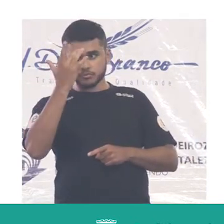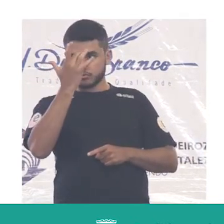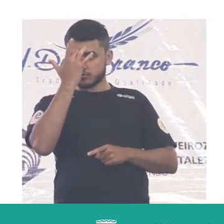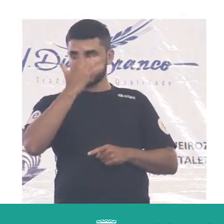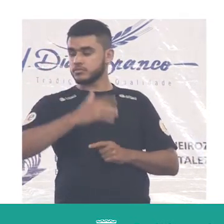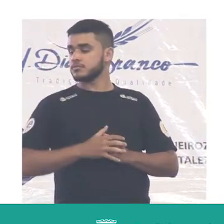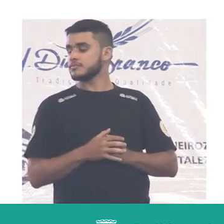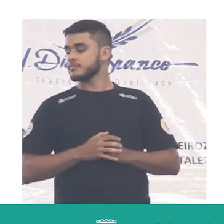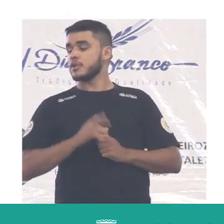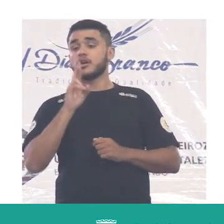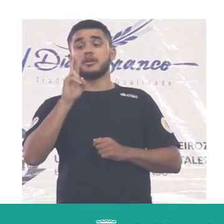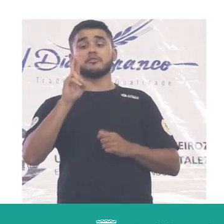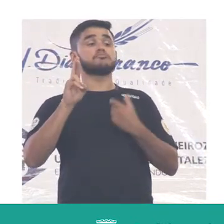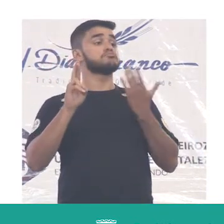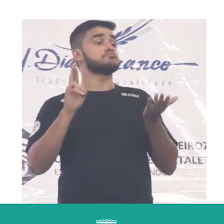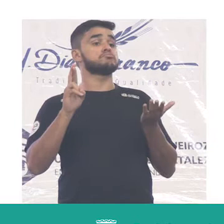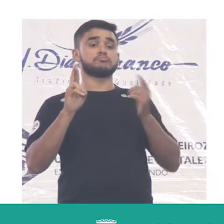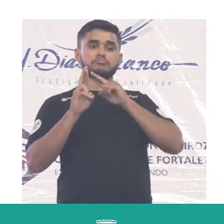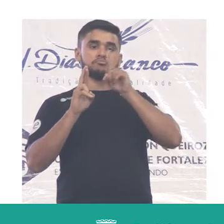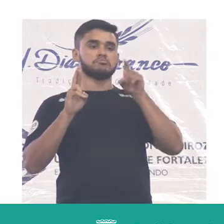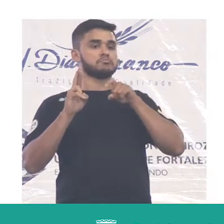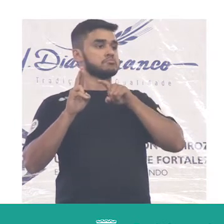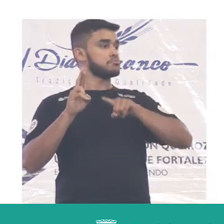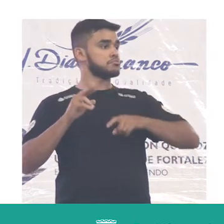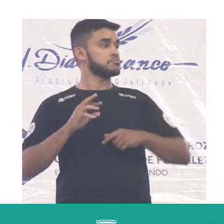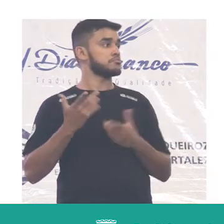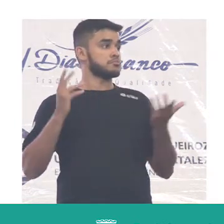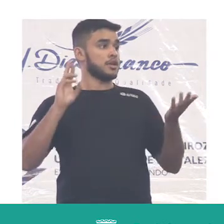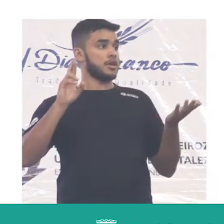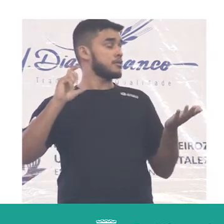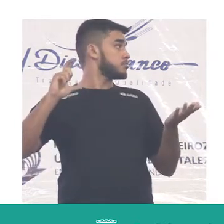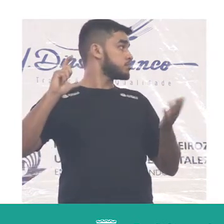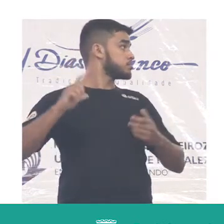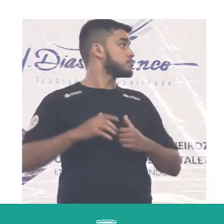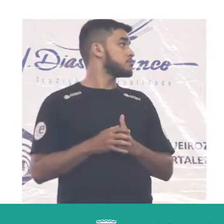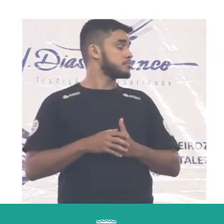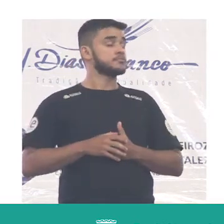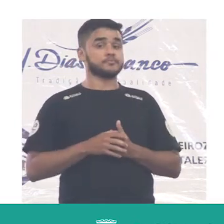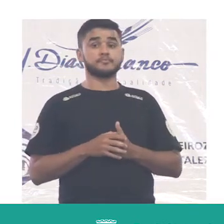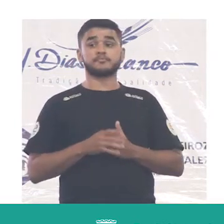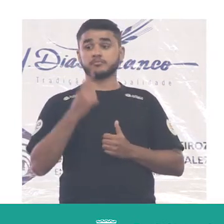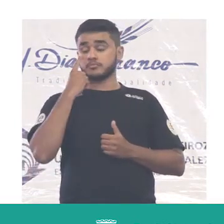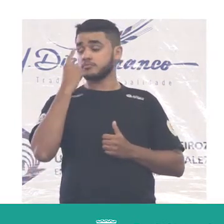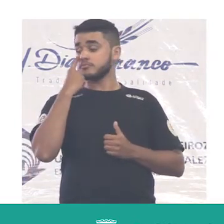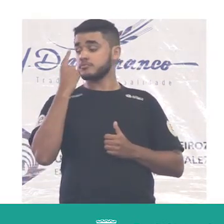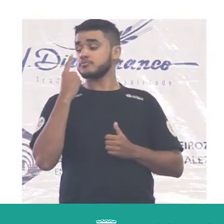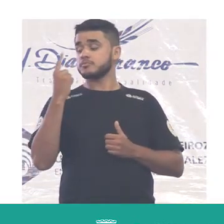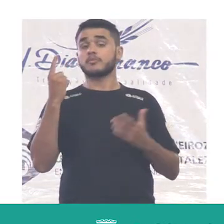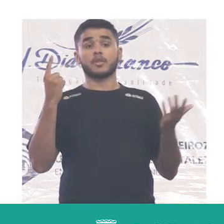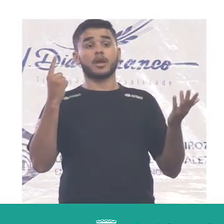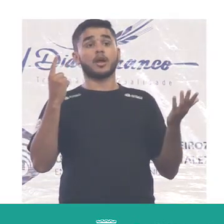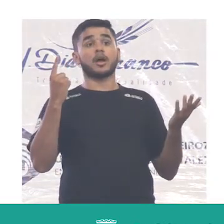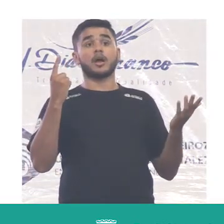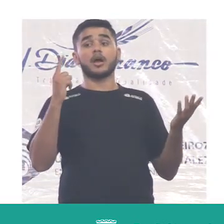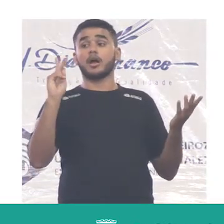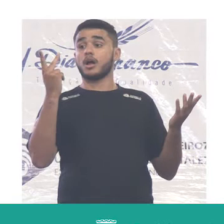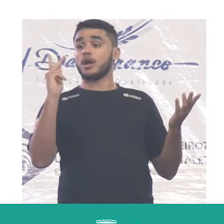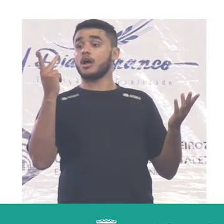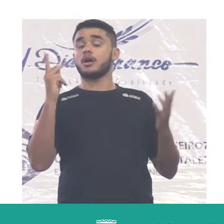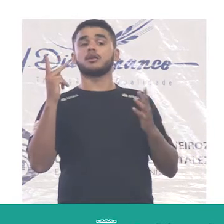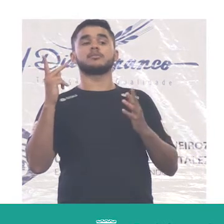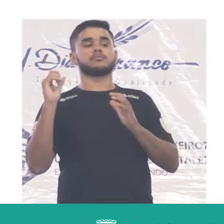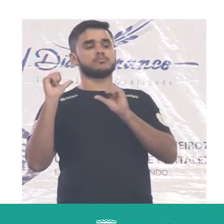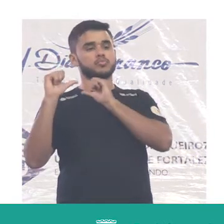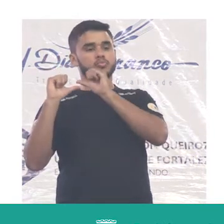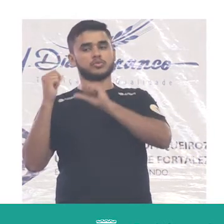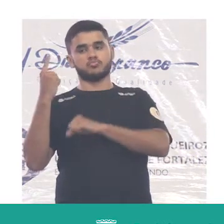E o raio vale quanto? Não sei, é Rzão. Mas a altura, eu já sei que vale quanto? 1 metro. Π